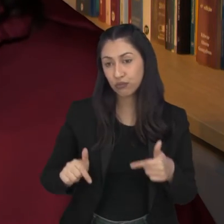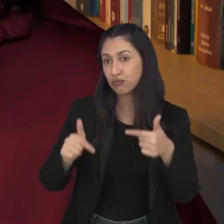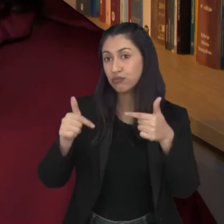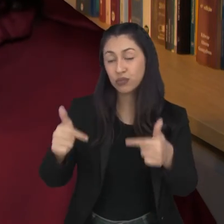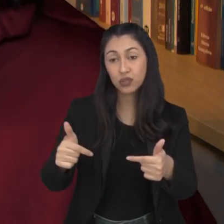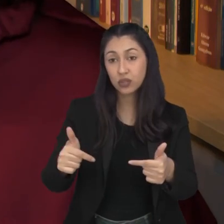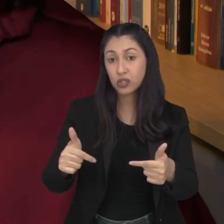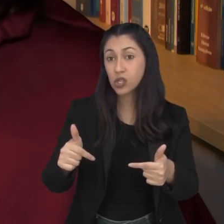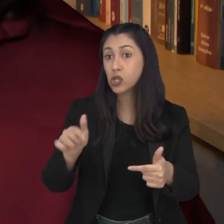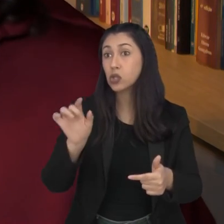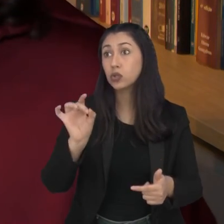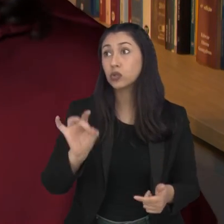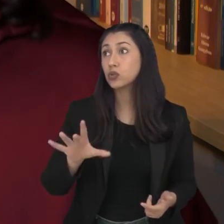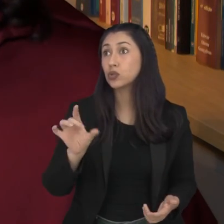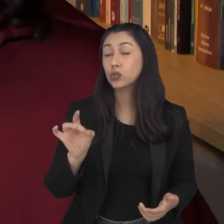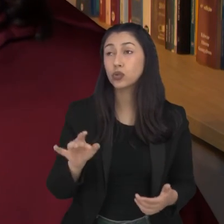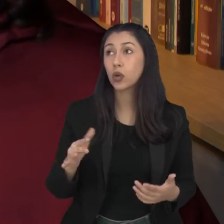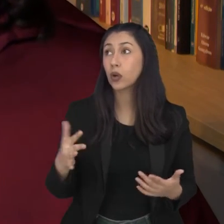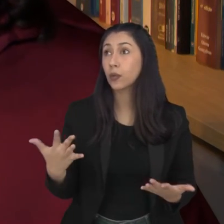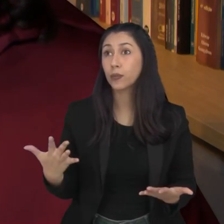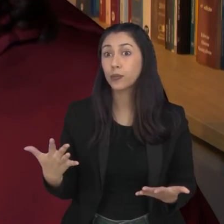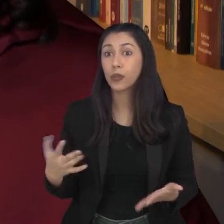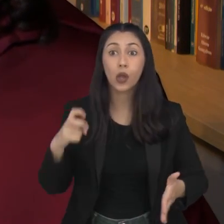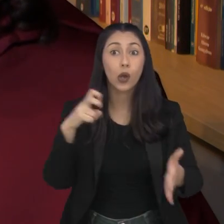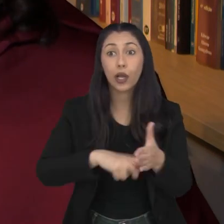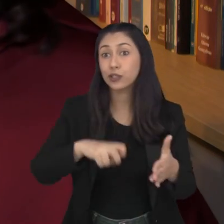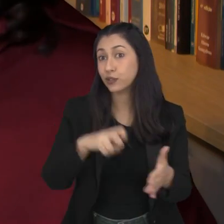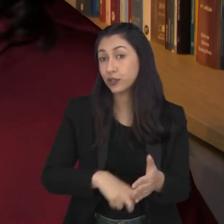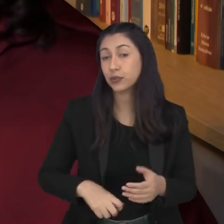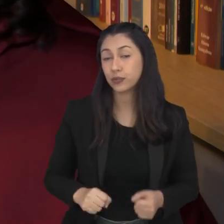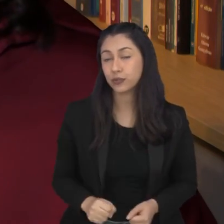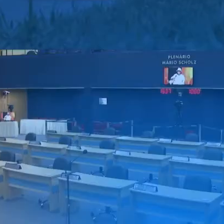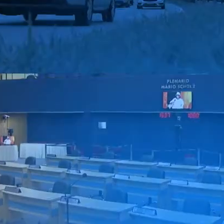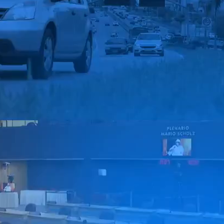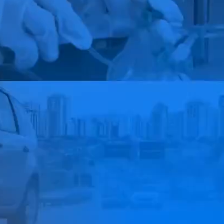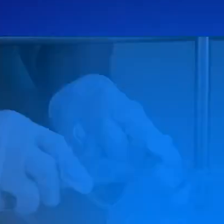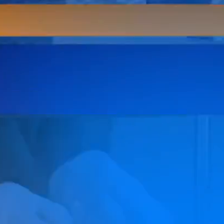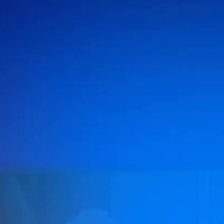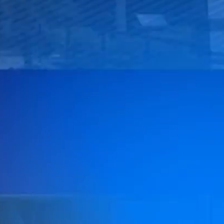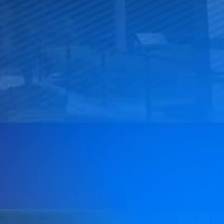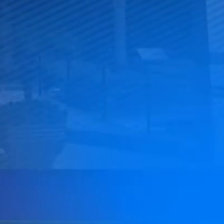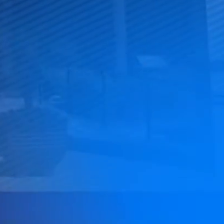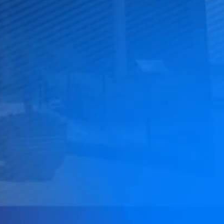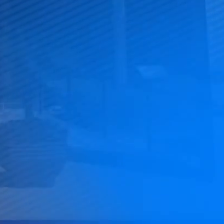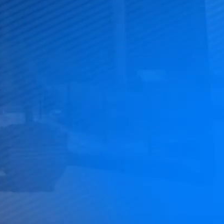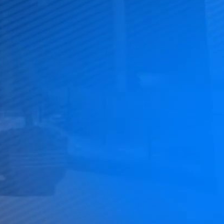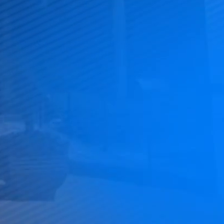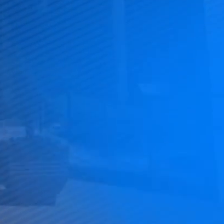públicas vão ser somente para atuar na consequência.